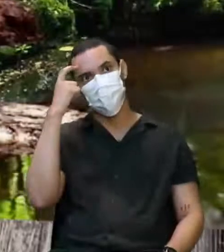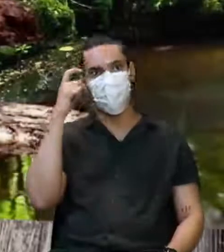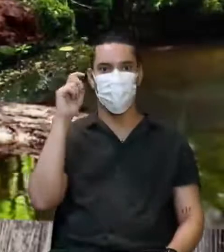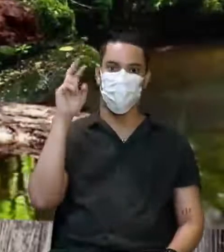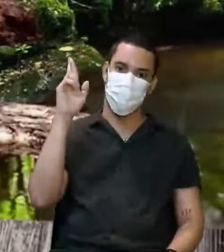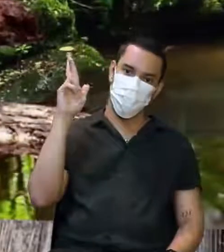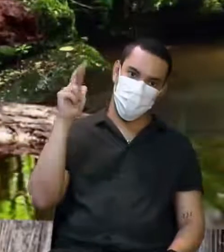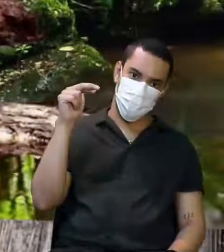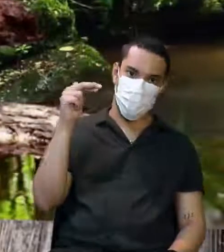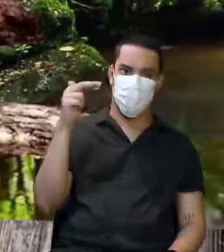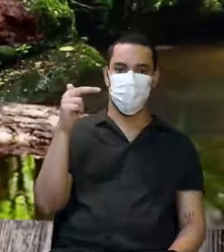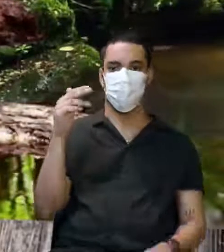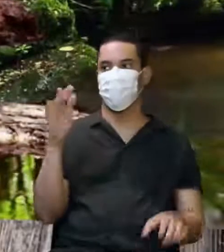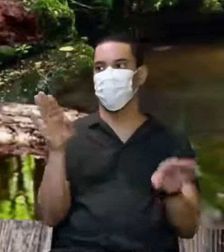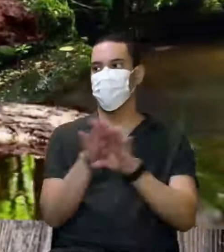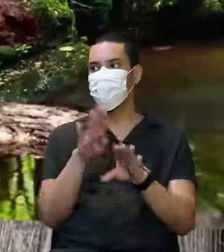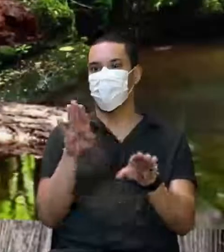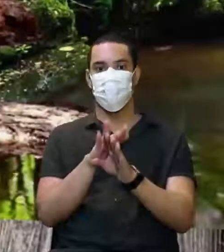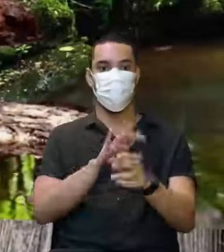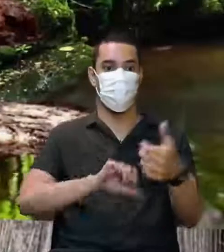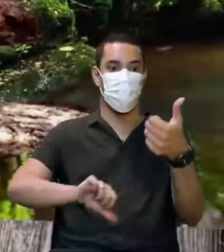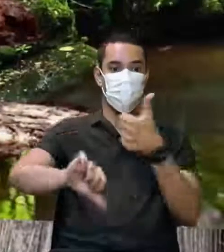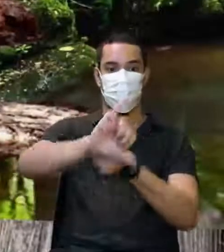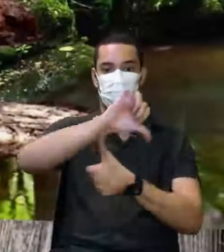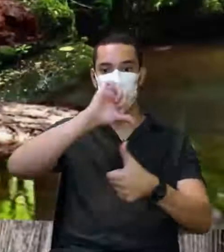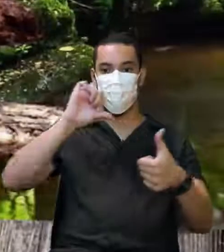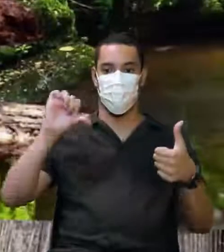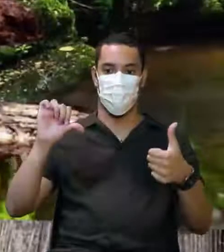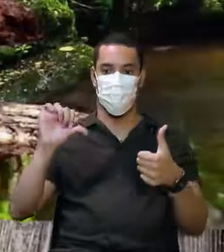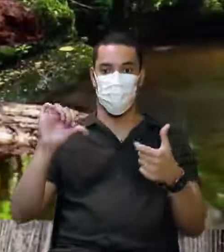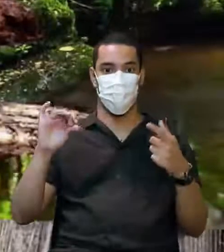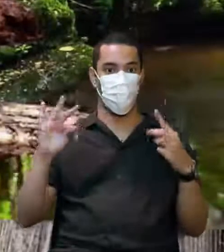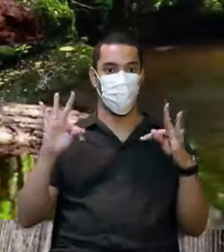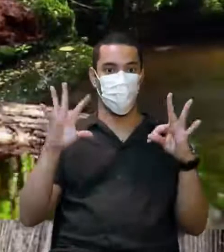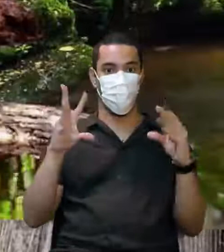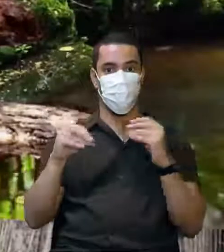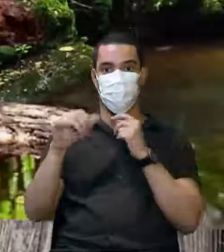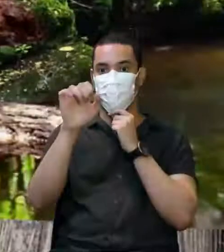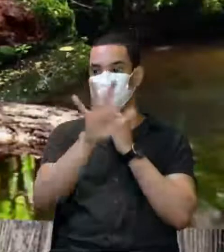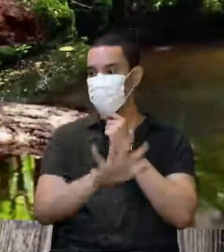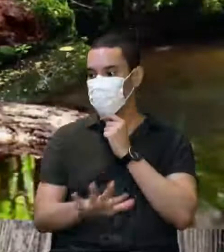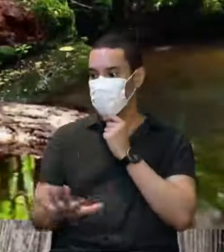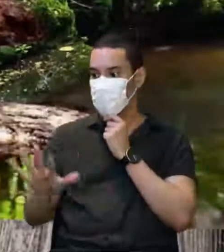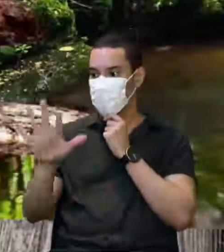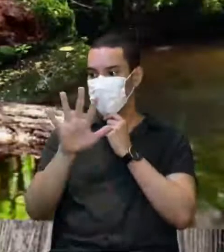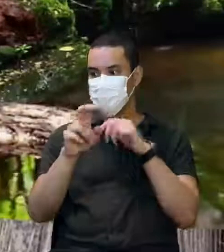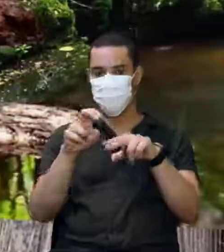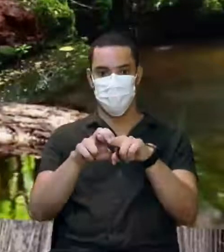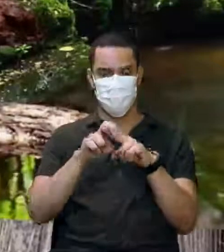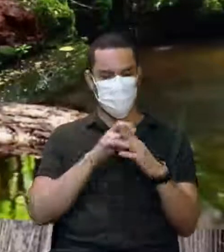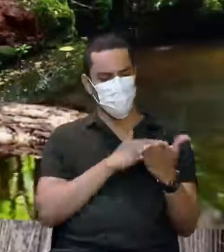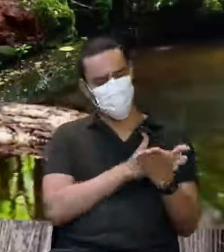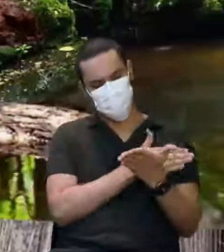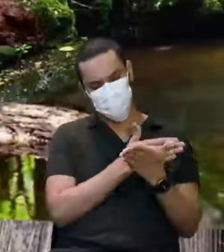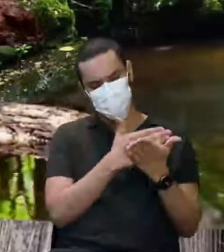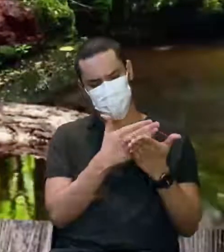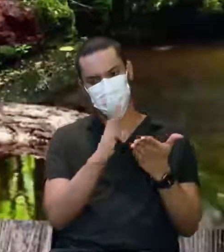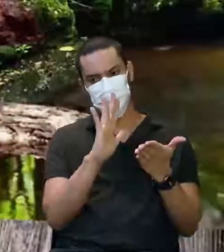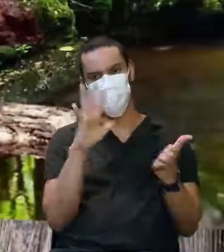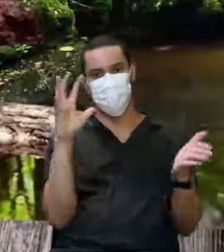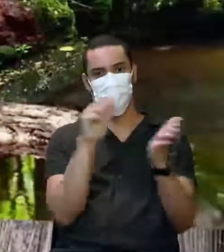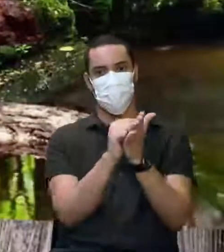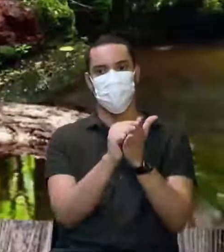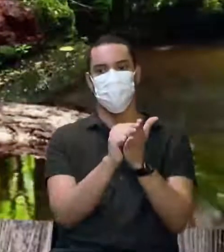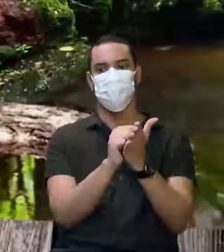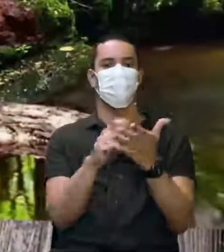e agora transformar tudo aquilo que está ao seu redor. Então, desde o início, a gente tem esses registros. E